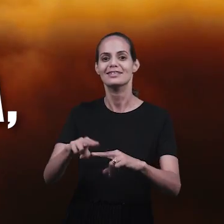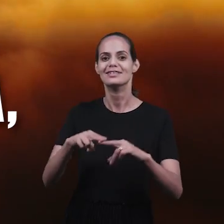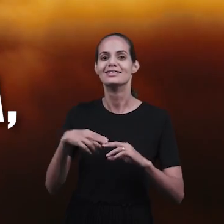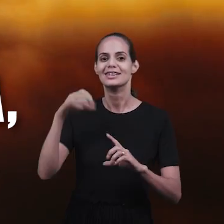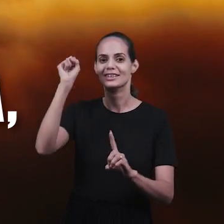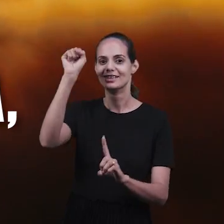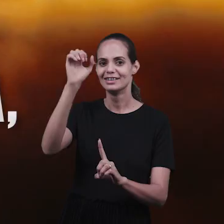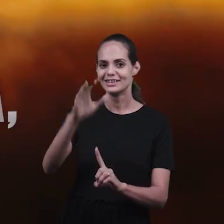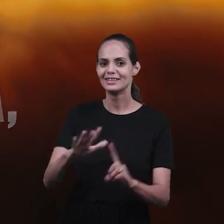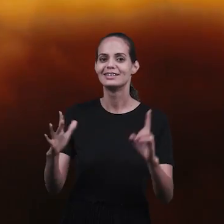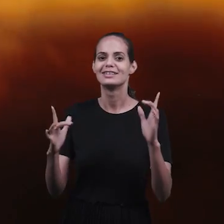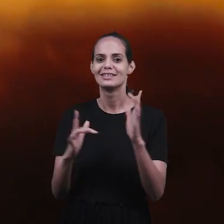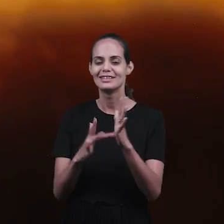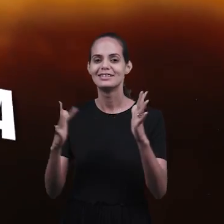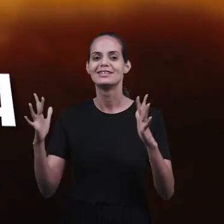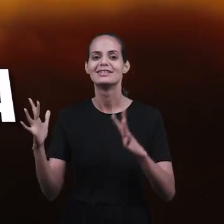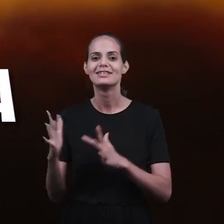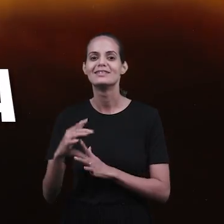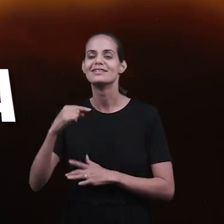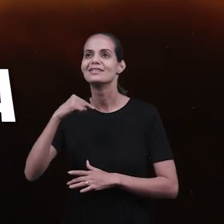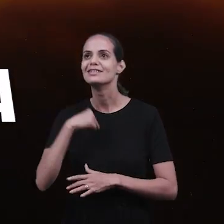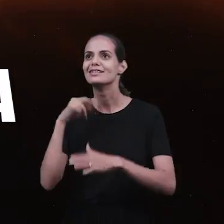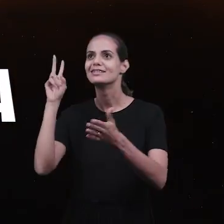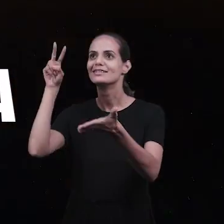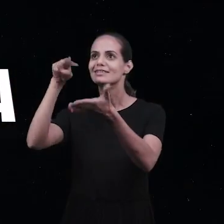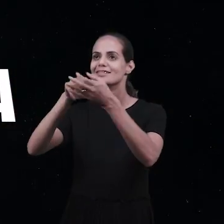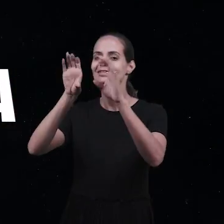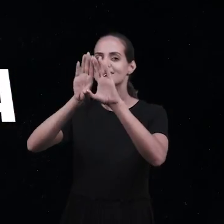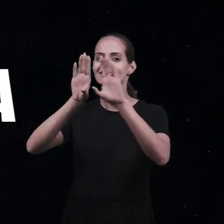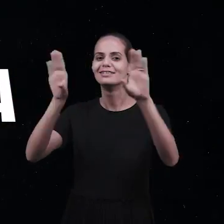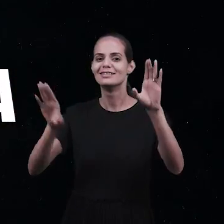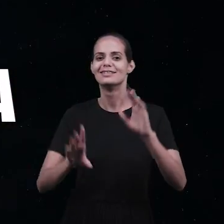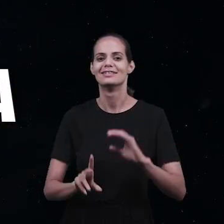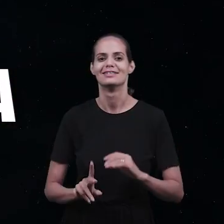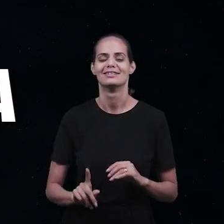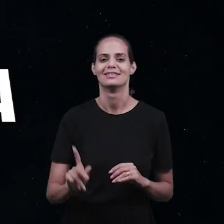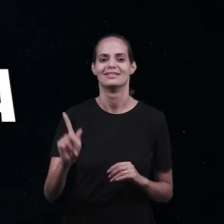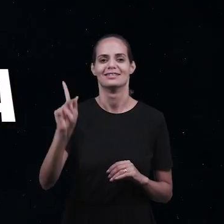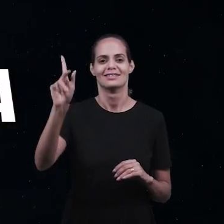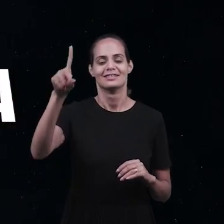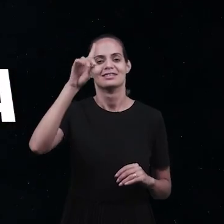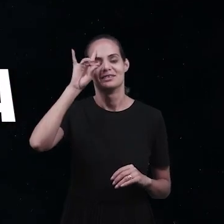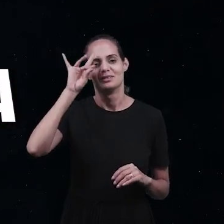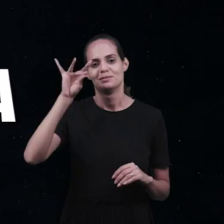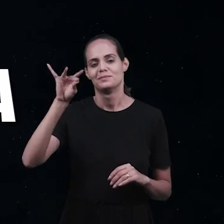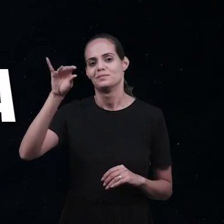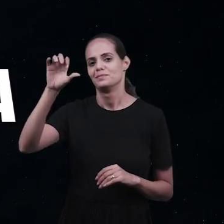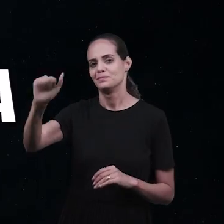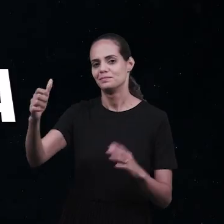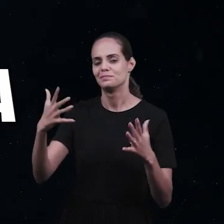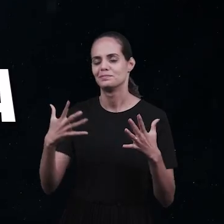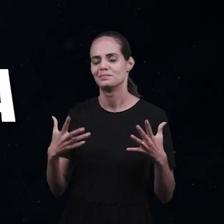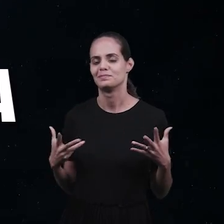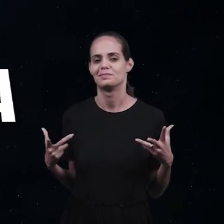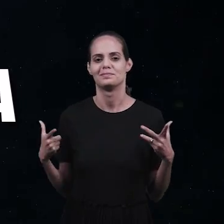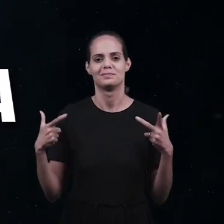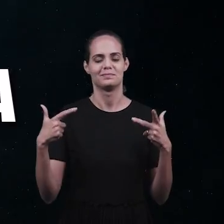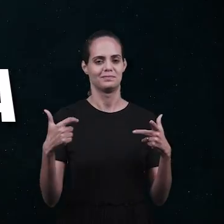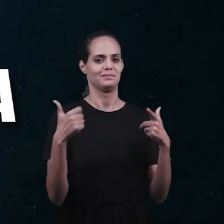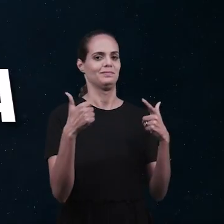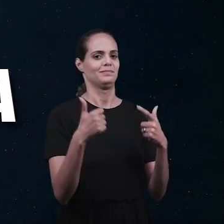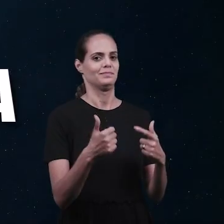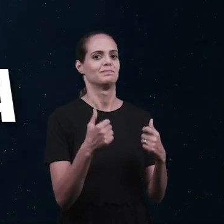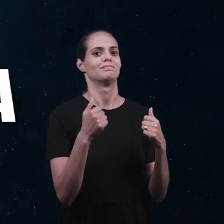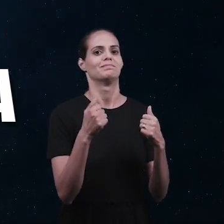lá estarei. Com alegria chegar o dia do meu Rei,